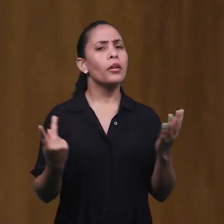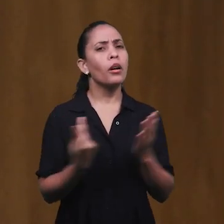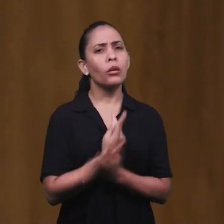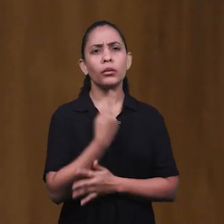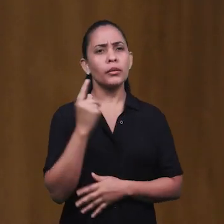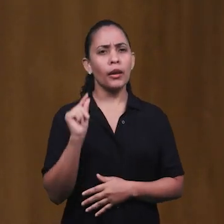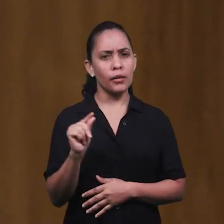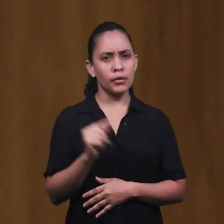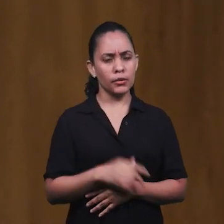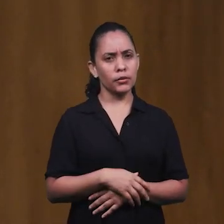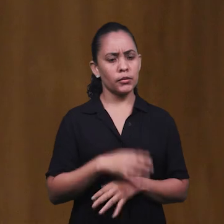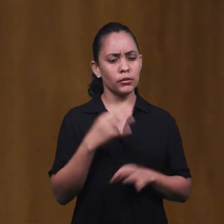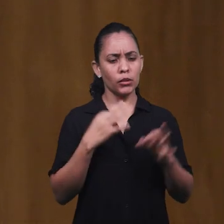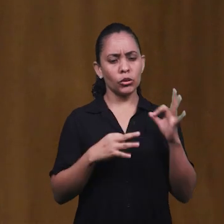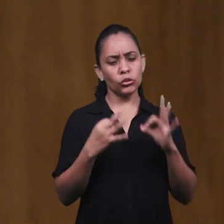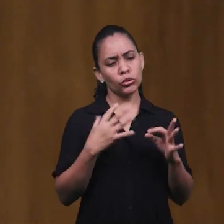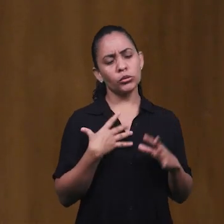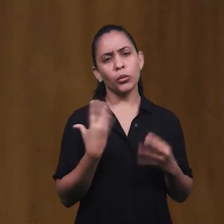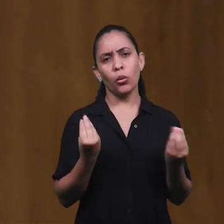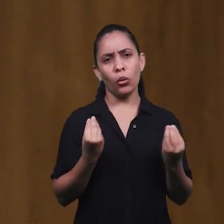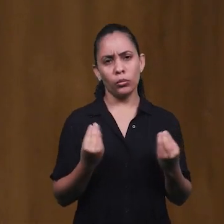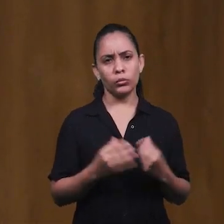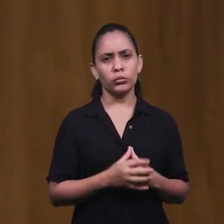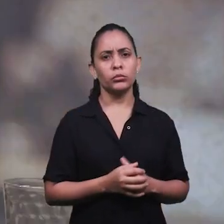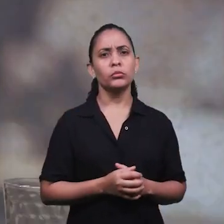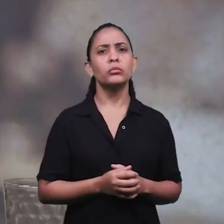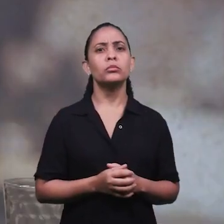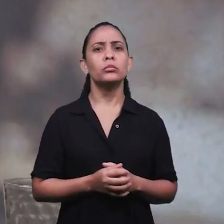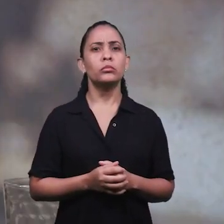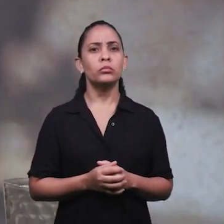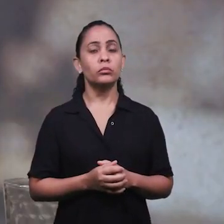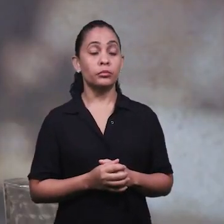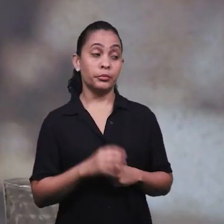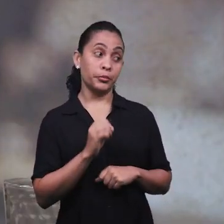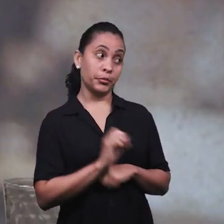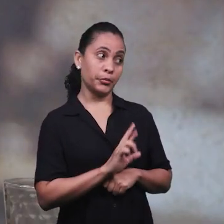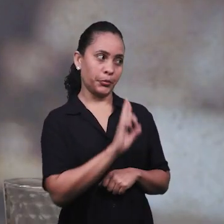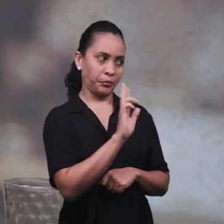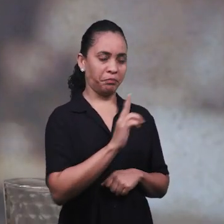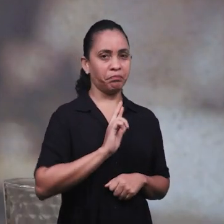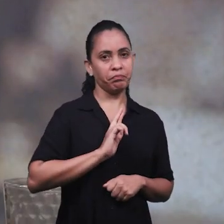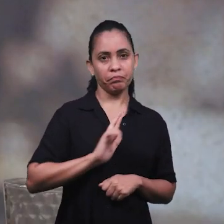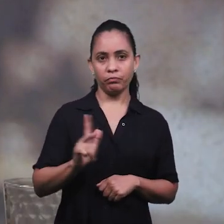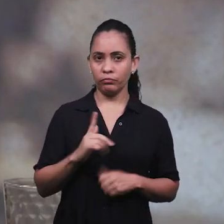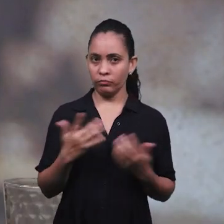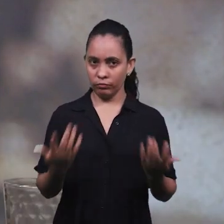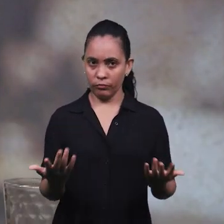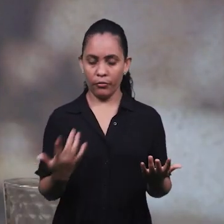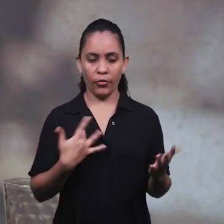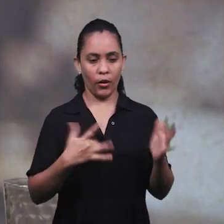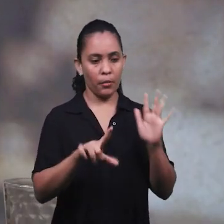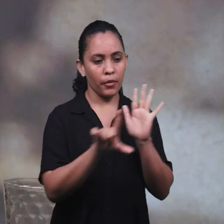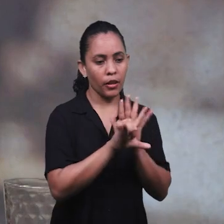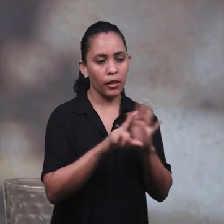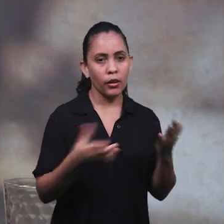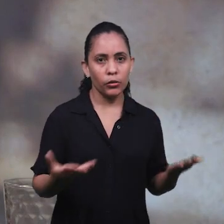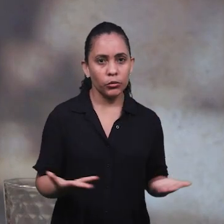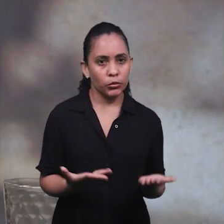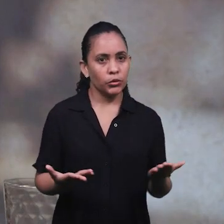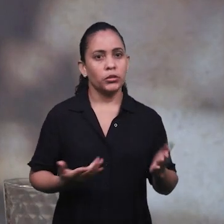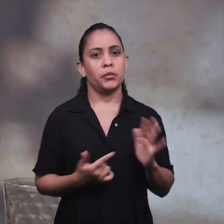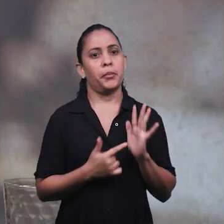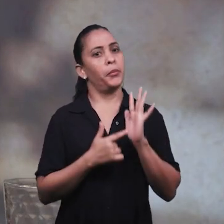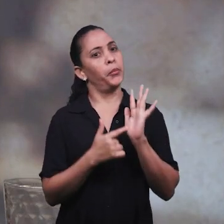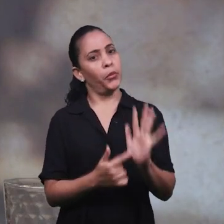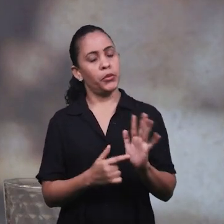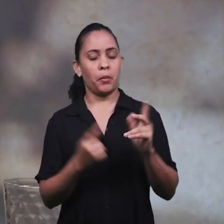é que a jurisprudência hoje ela trata acerca disso? Doutor Rodrigo, não existe uma lei hoje que